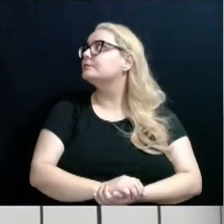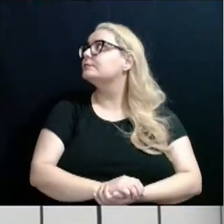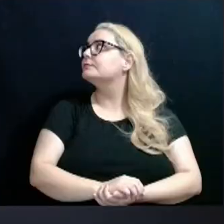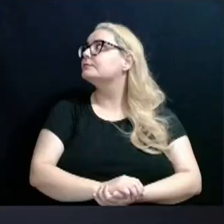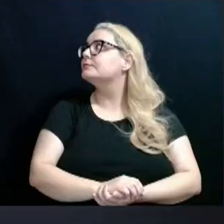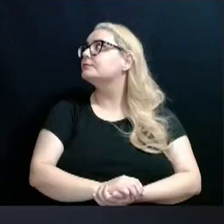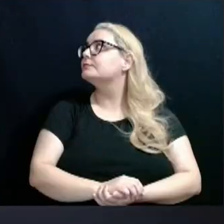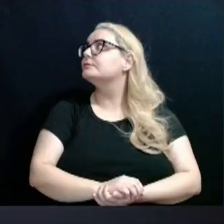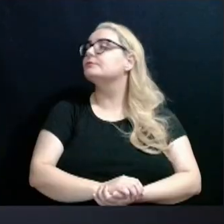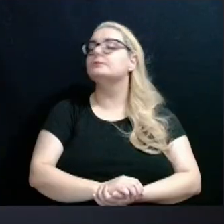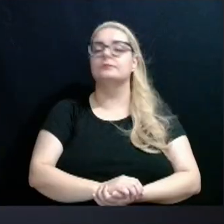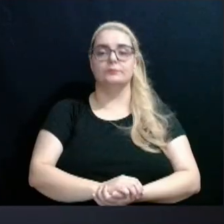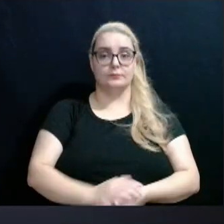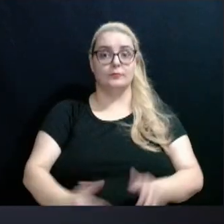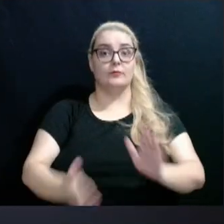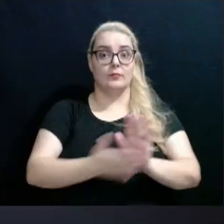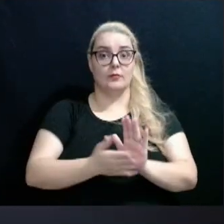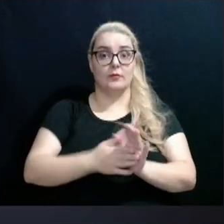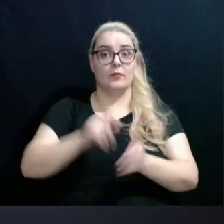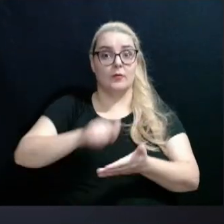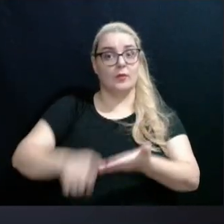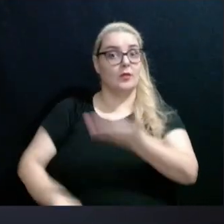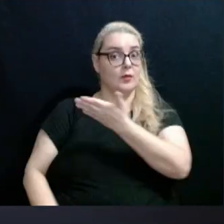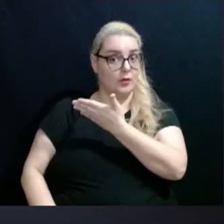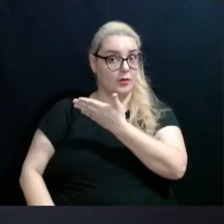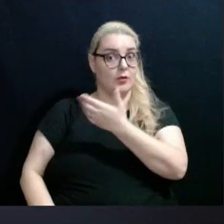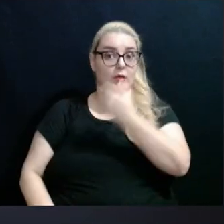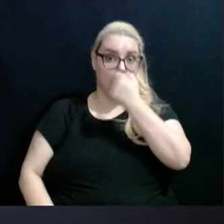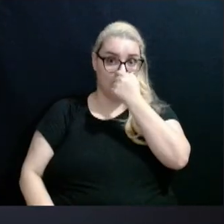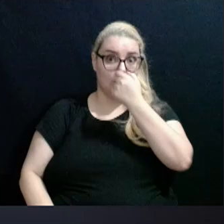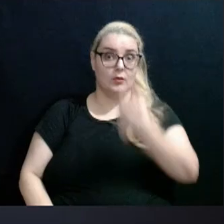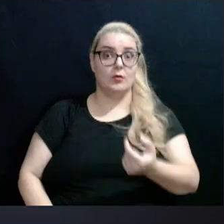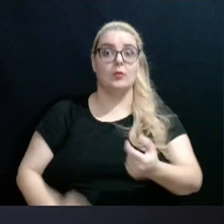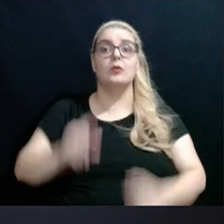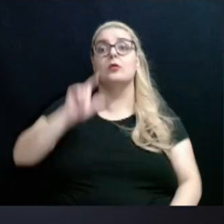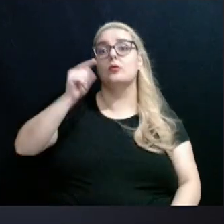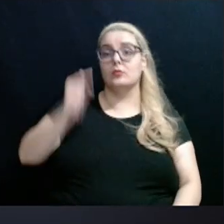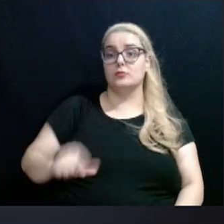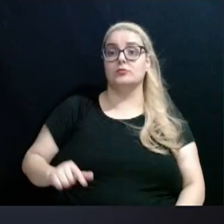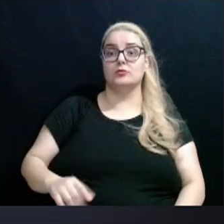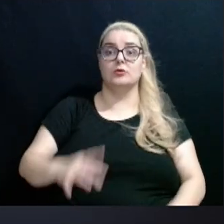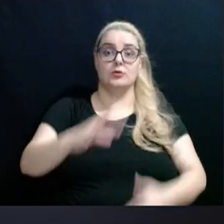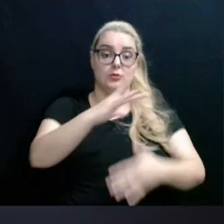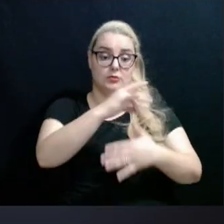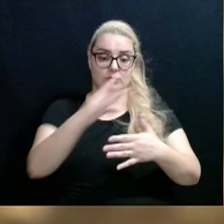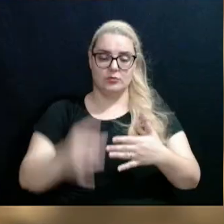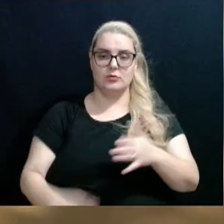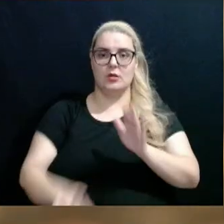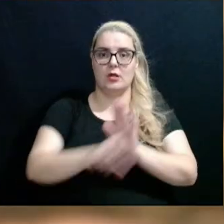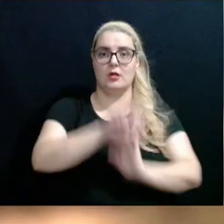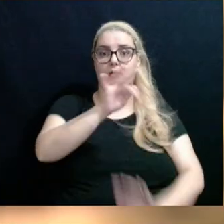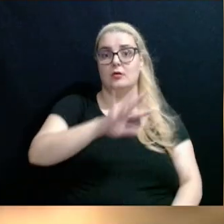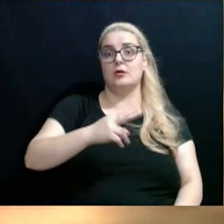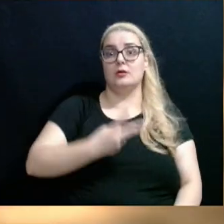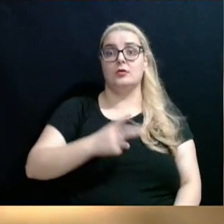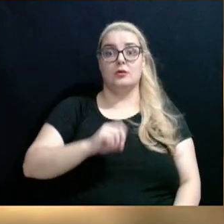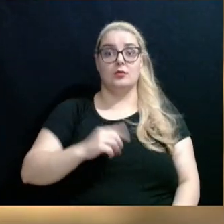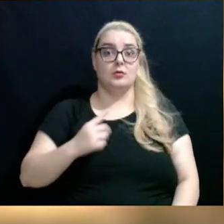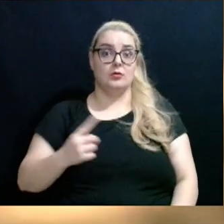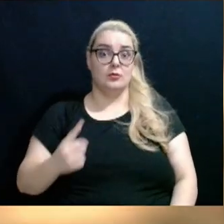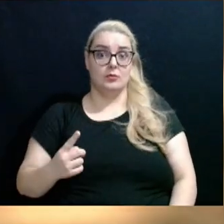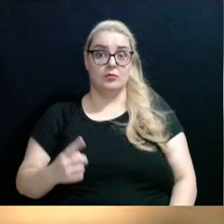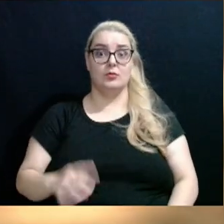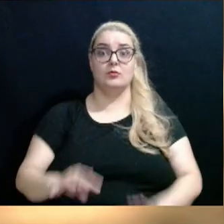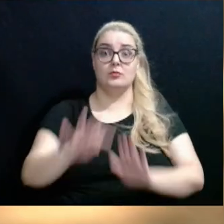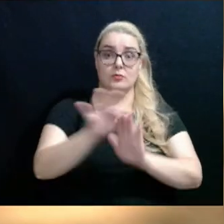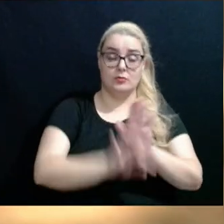A proposta de autoria do vereador Roberto Alves segue as diretrizes da Lei Federal de 2011. O texto estabelece